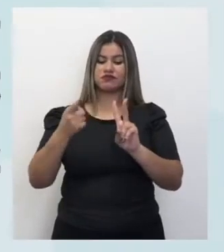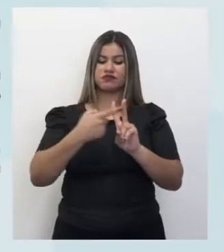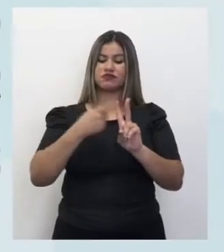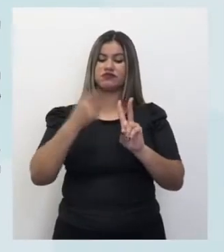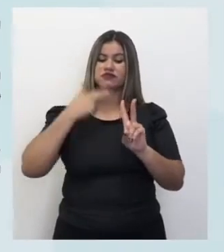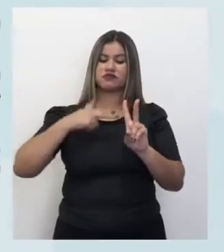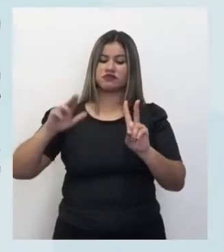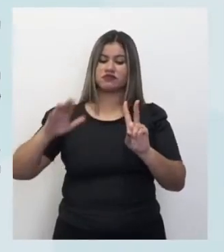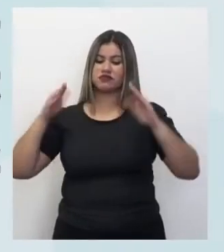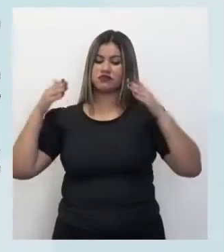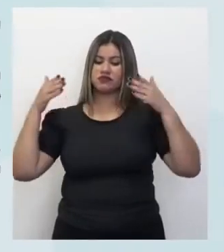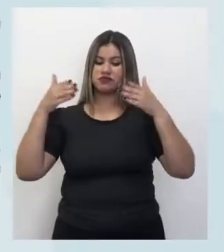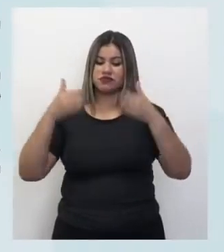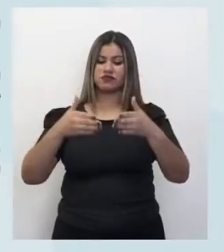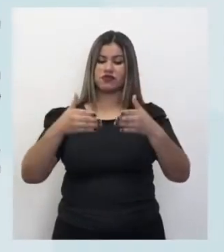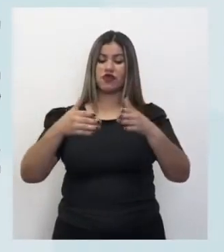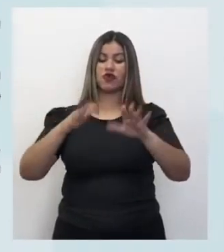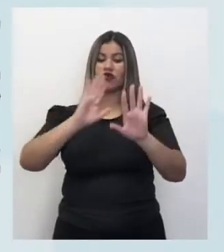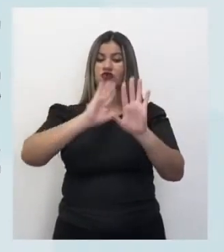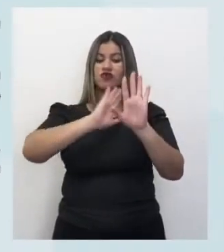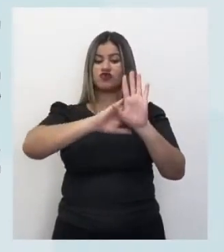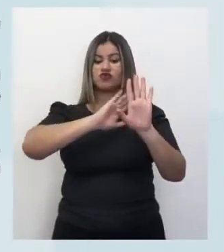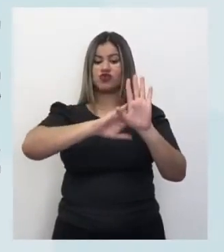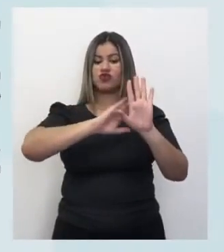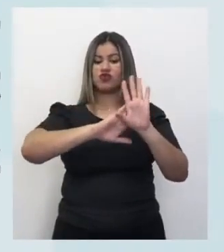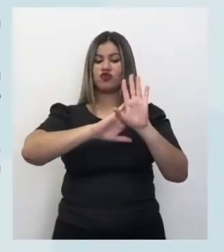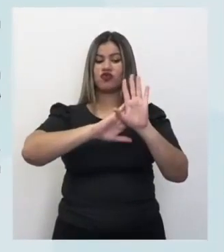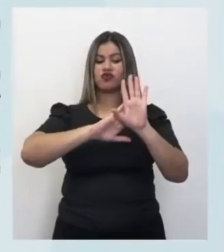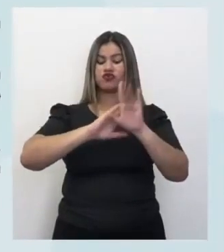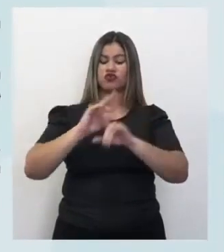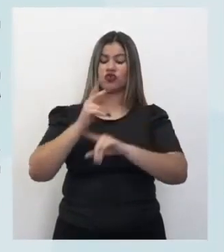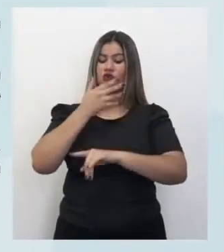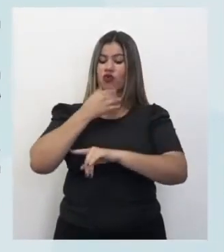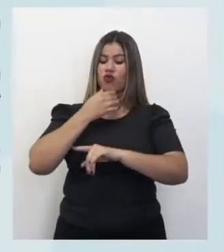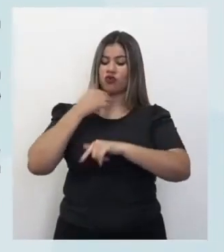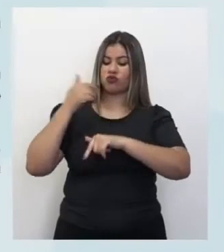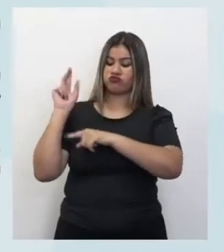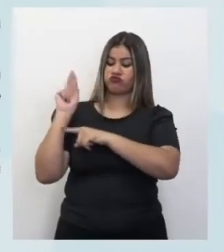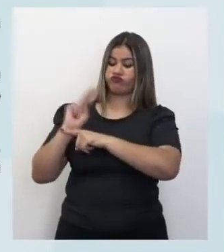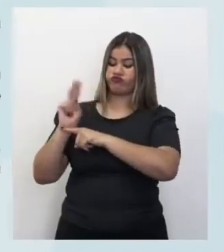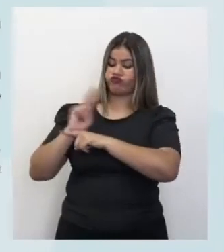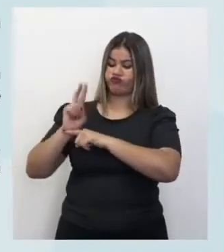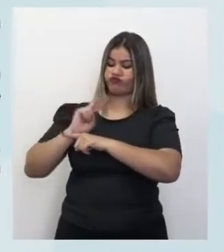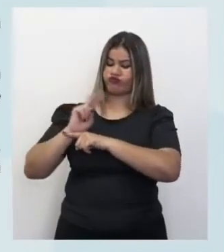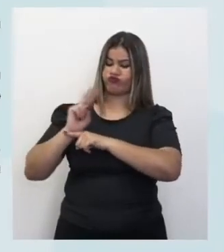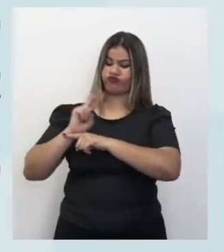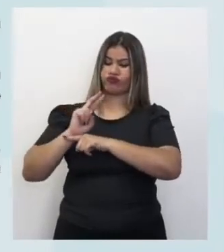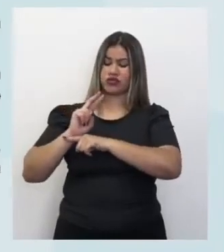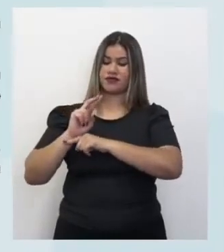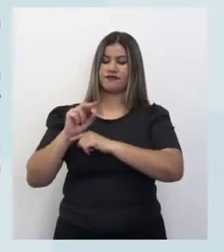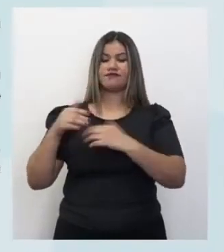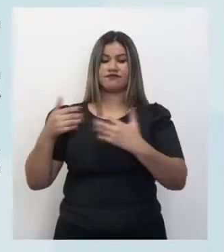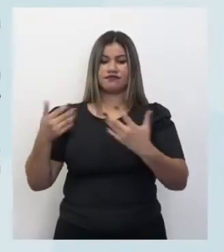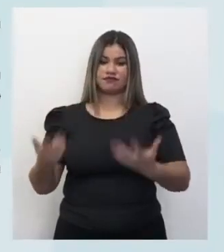quando apresenta 2 crianças como foco e outras ao fundo como supervisor de trabalho.